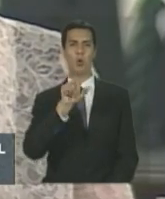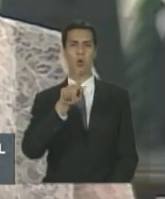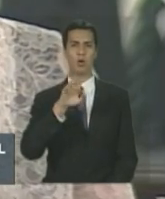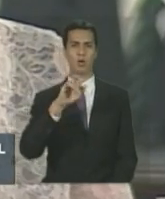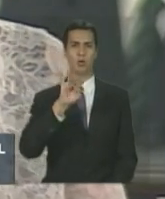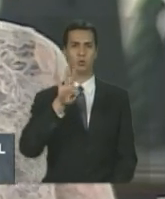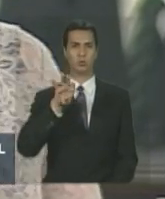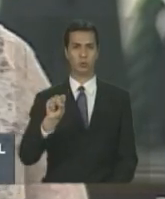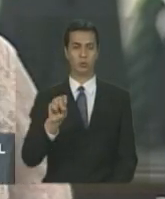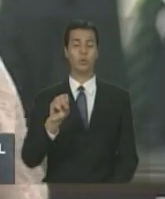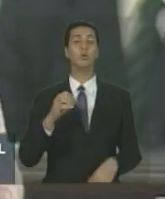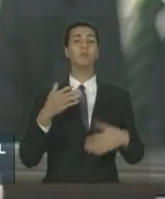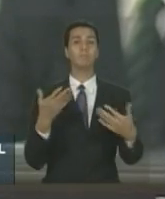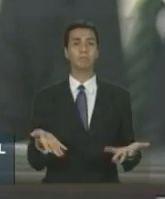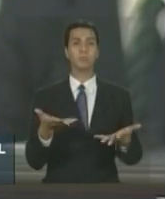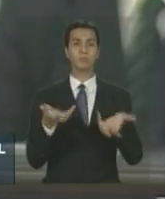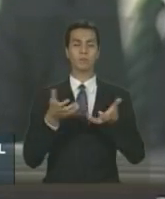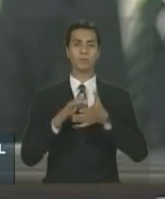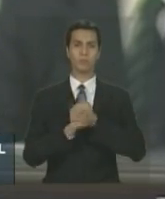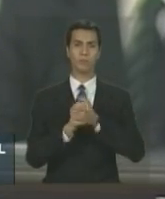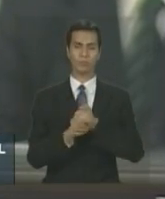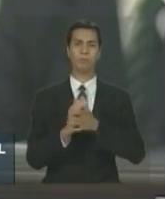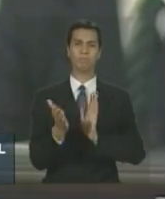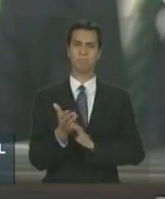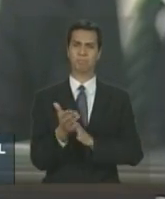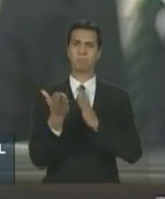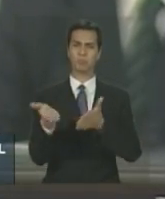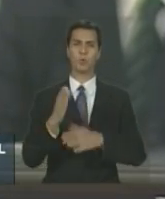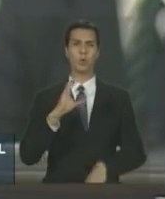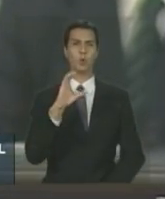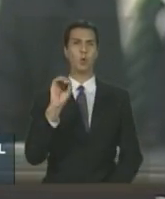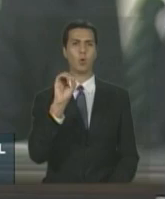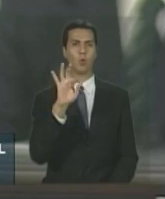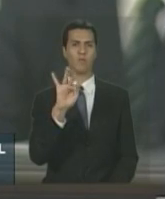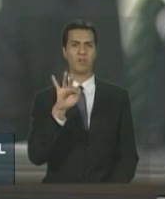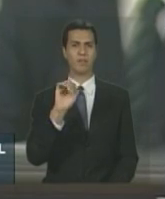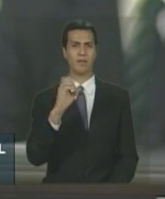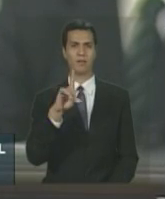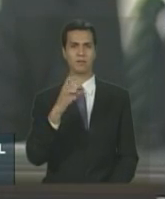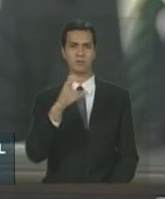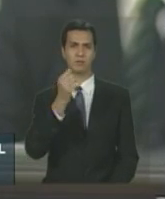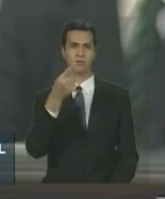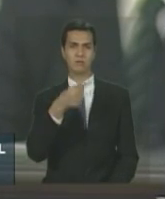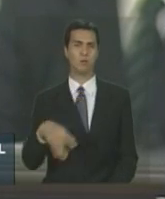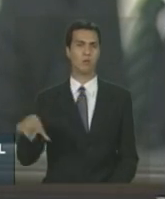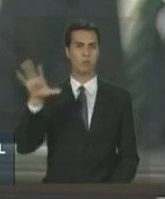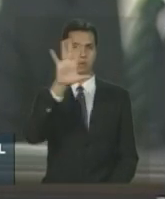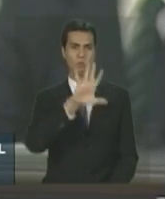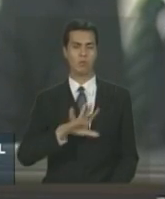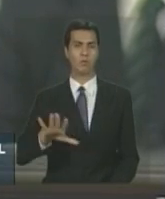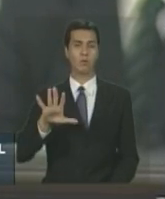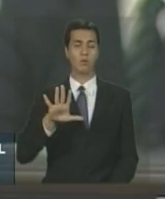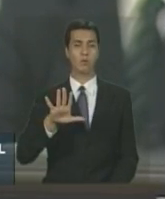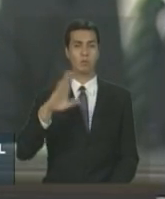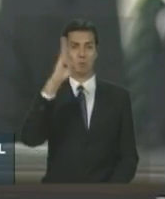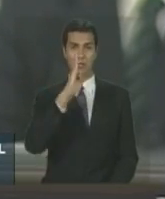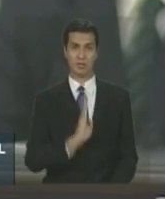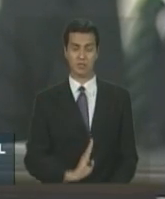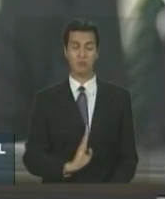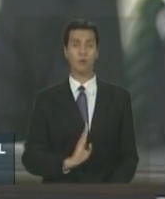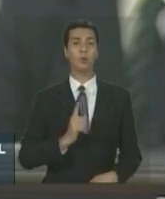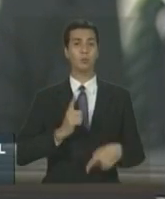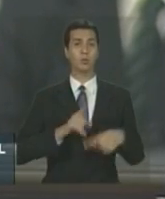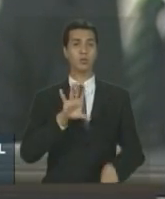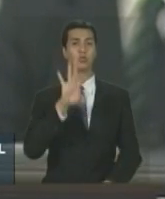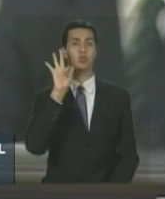Eu parabenizo a Confederação Israelita do Brasil, pela escolha da Bahia,